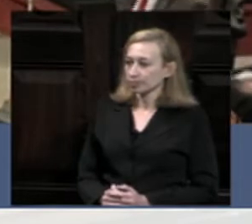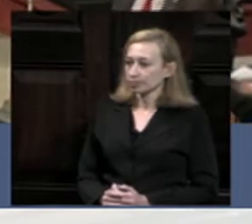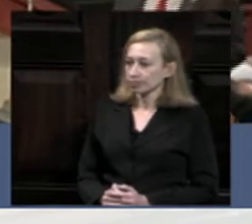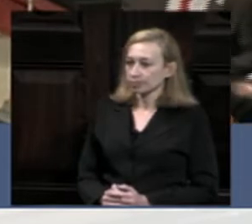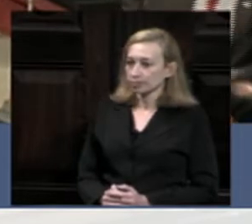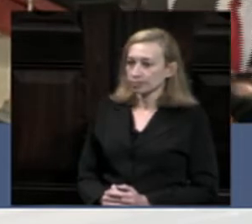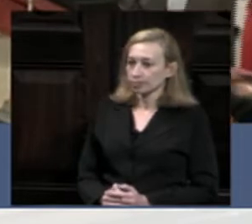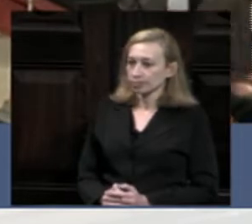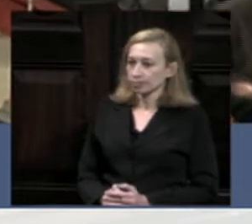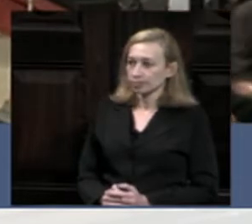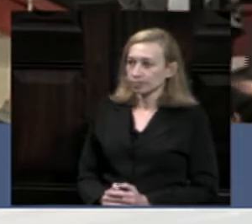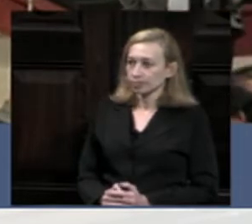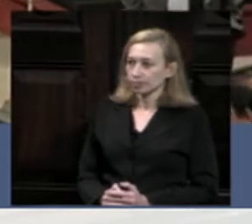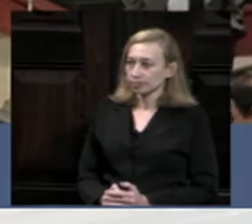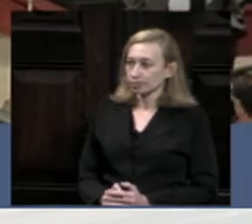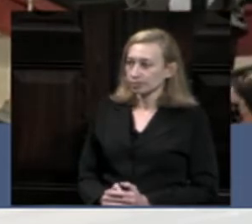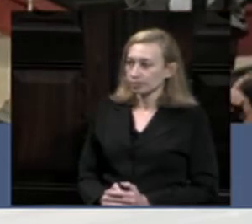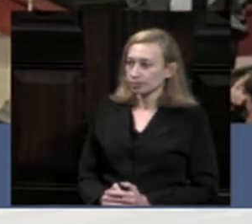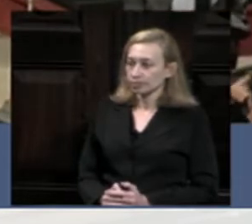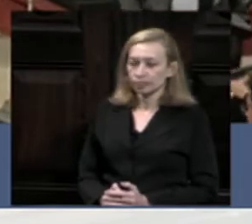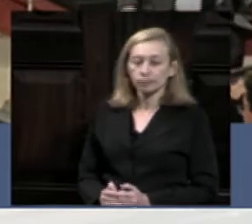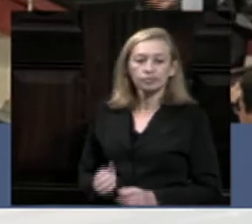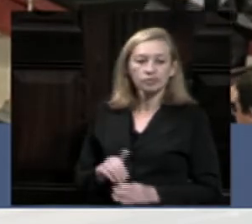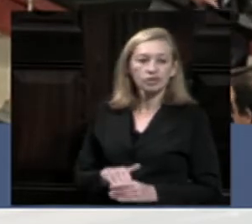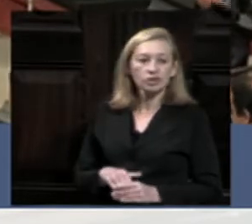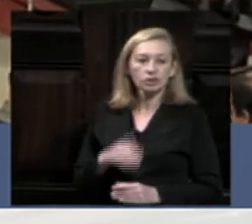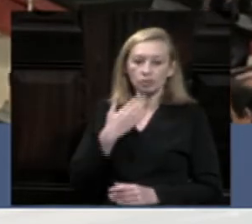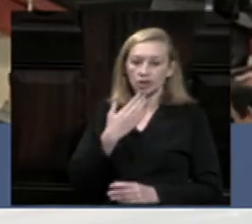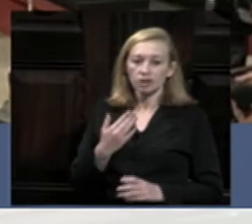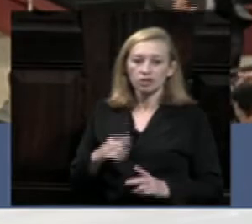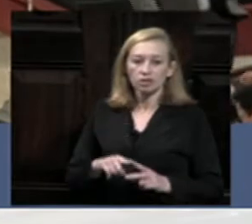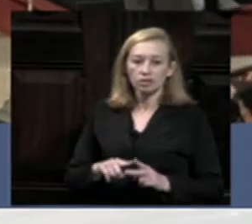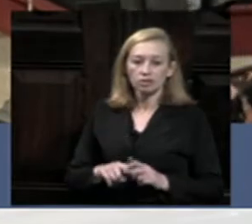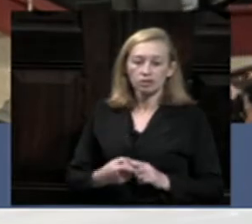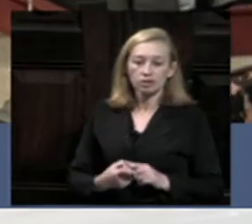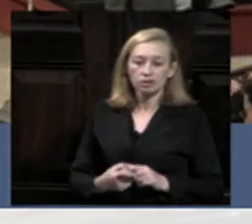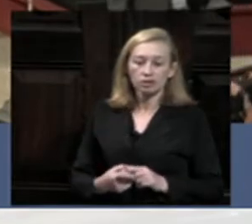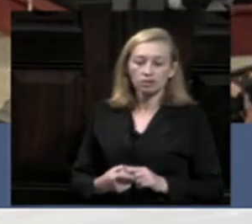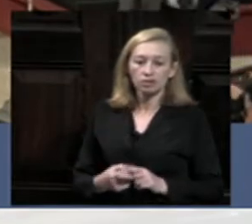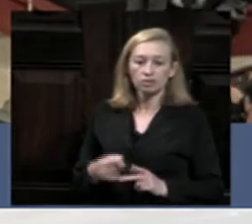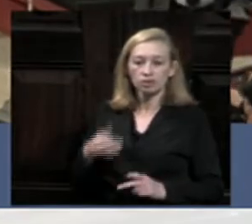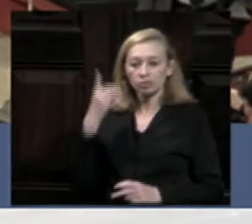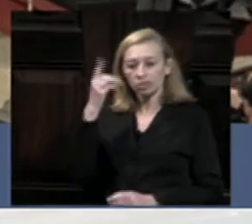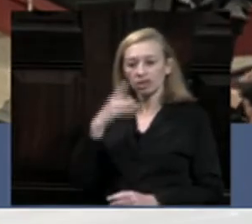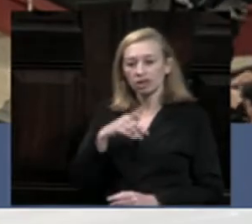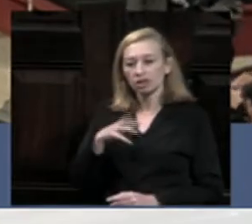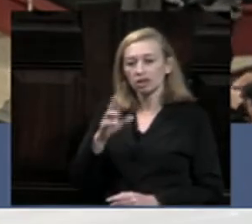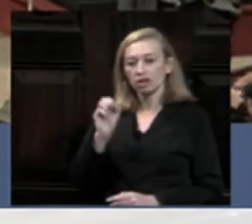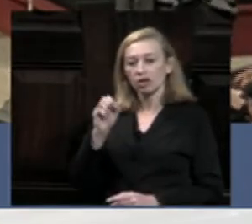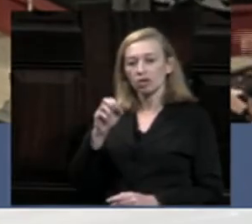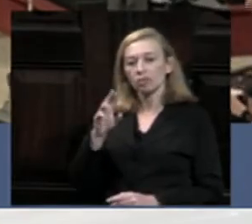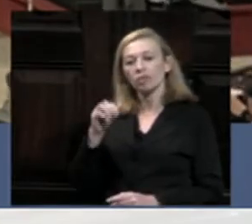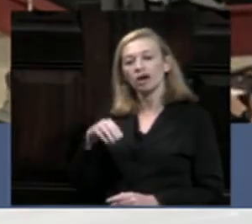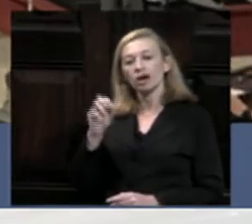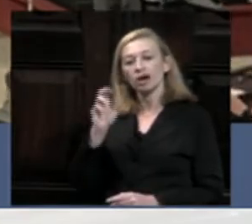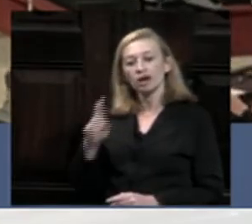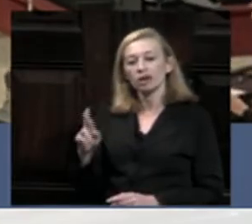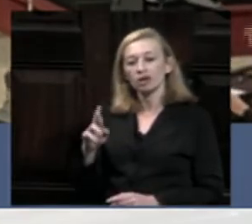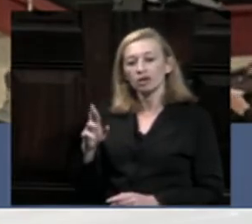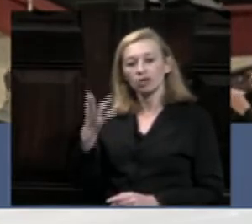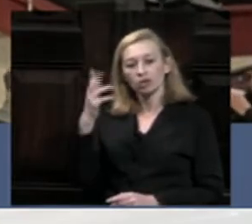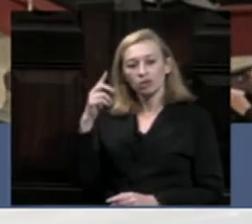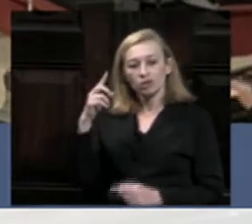votação nominal, pedido de verificação, pedido pelo deputado Eliomar Coelho. Presidente, preliminarmente aqui.